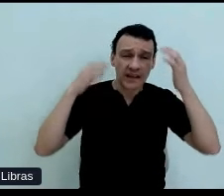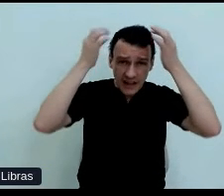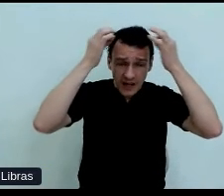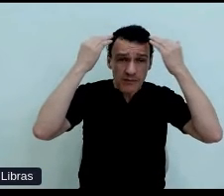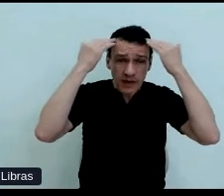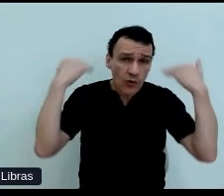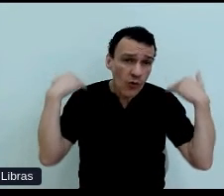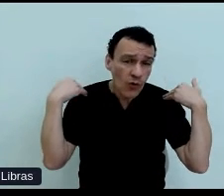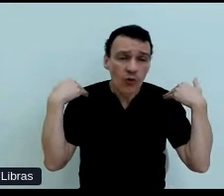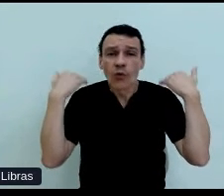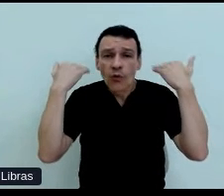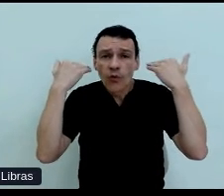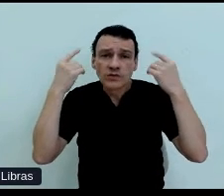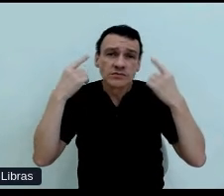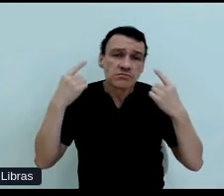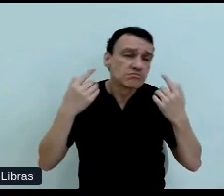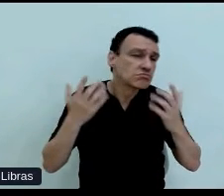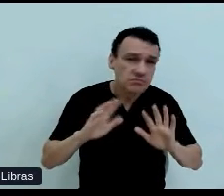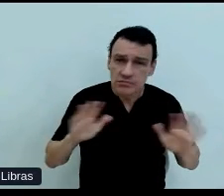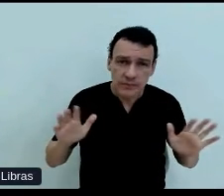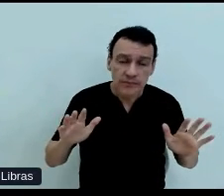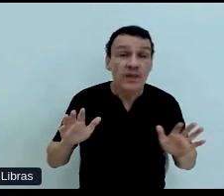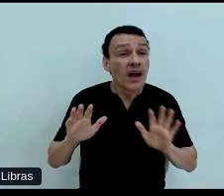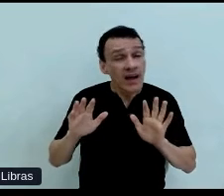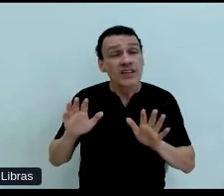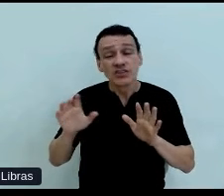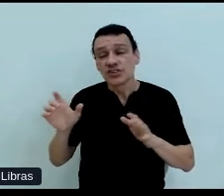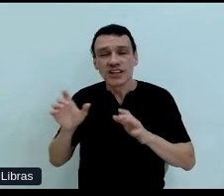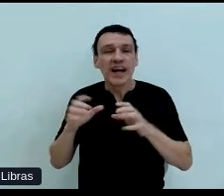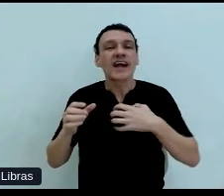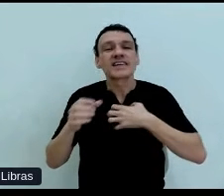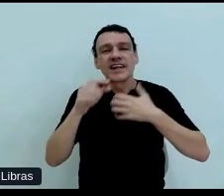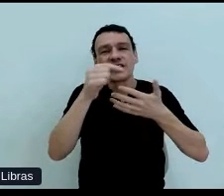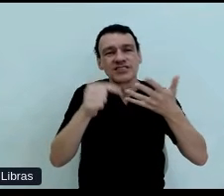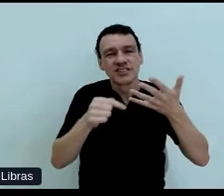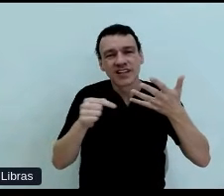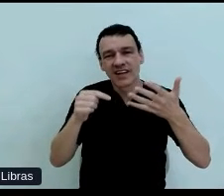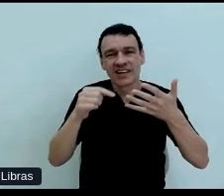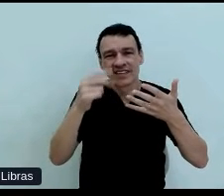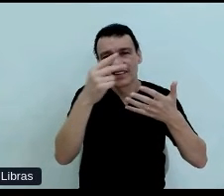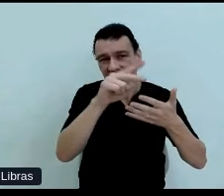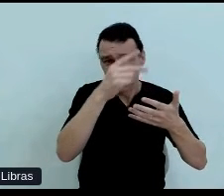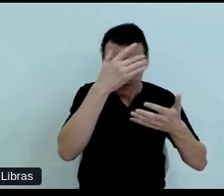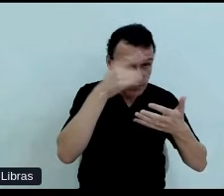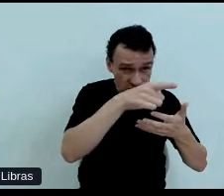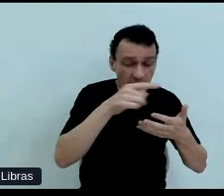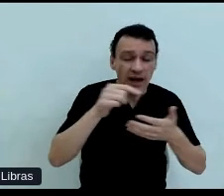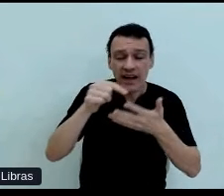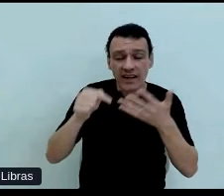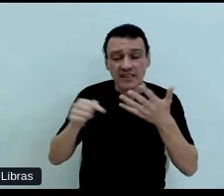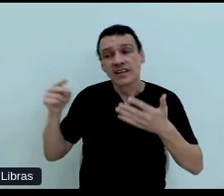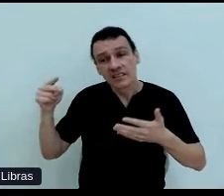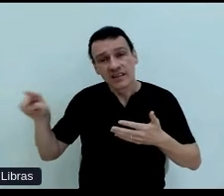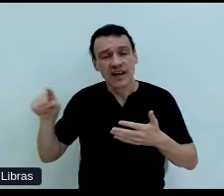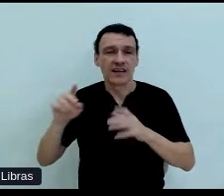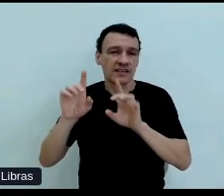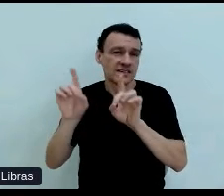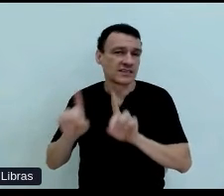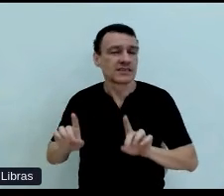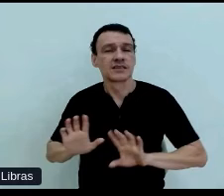também. Assim como uma pessoa pode ter o cabelo mais longo, o cabelo mais curto, aqui a deficiência, ela dessa